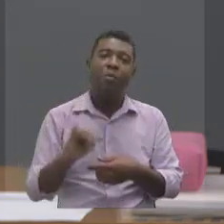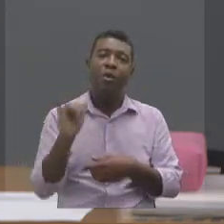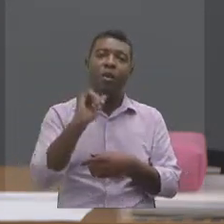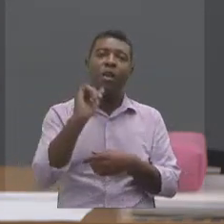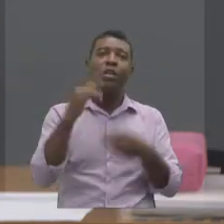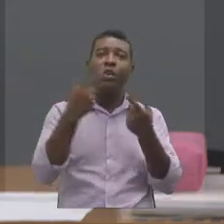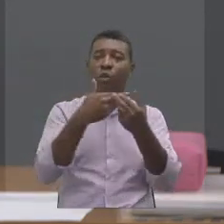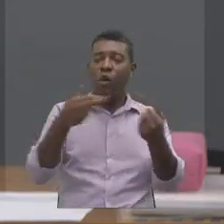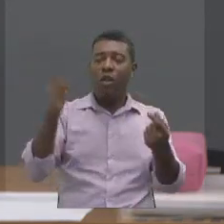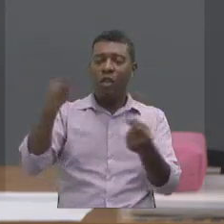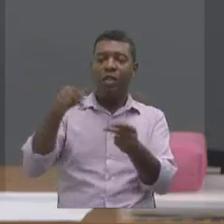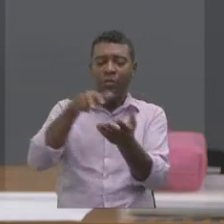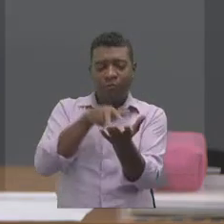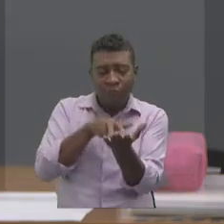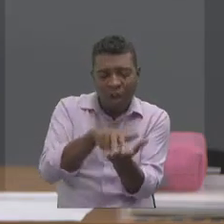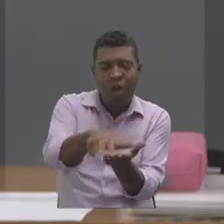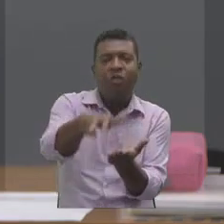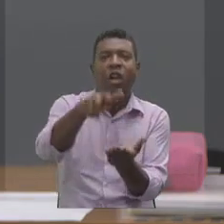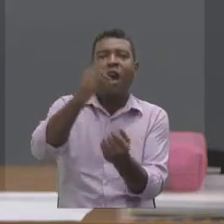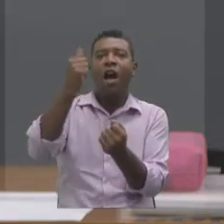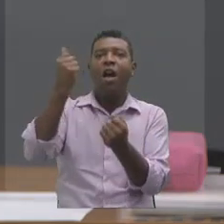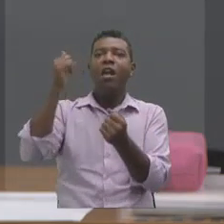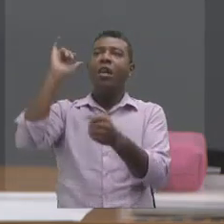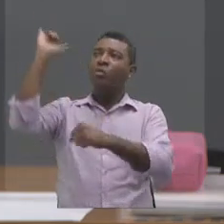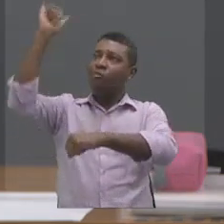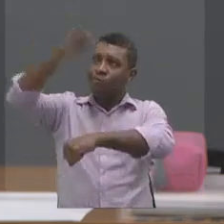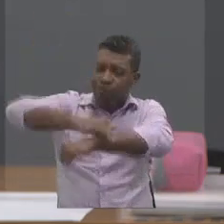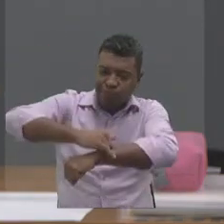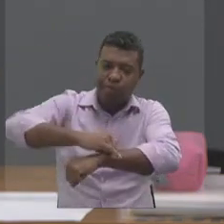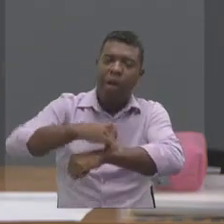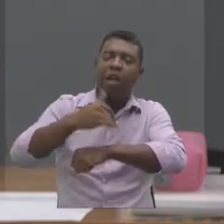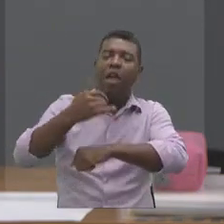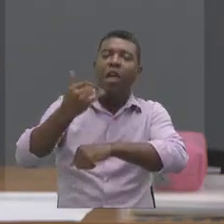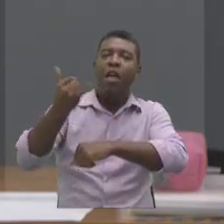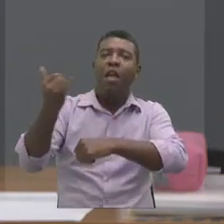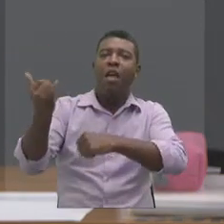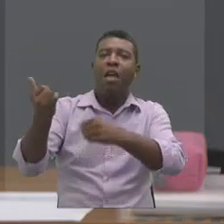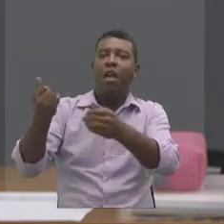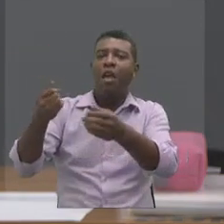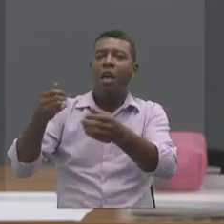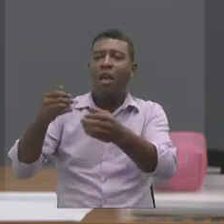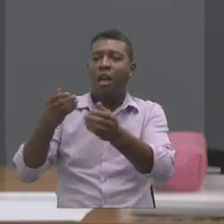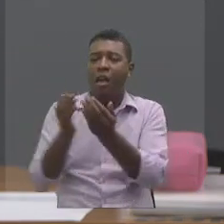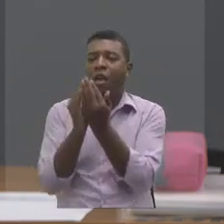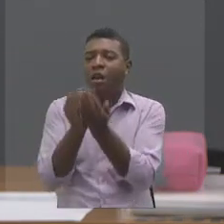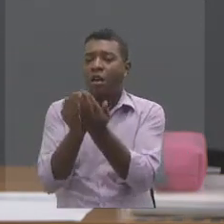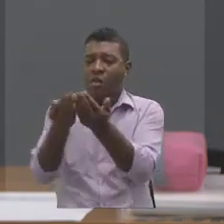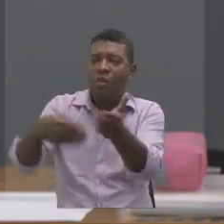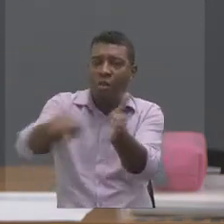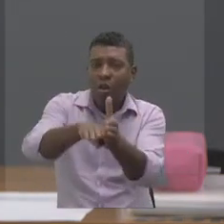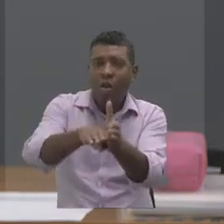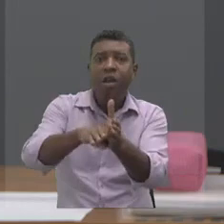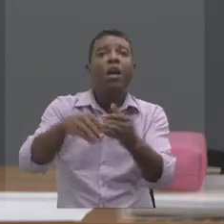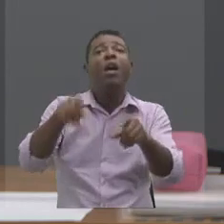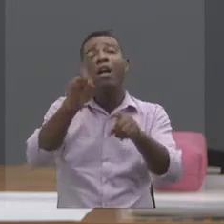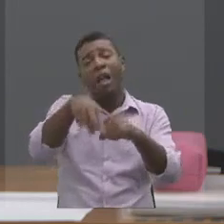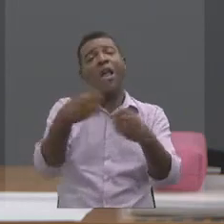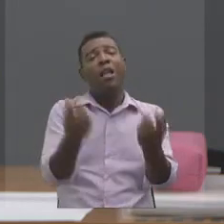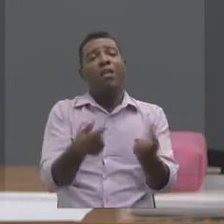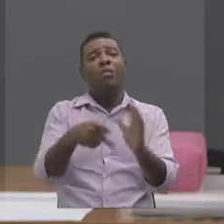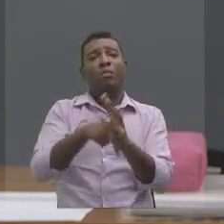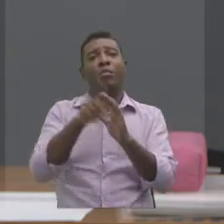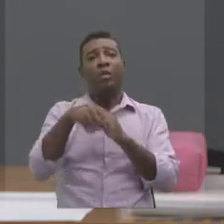que são temas relevantes para o nosso estado várias dessas agendas conduzidas né o capitaniadas pelo governo federal é em relação